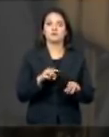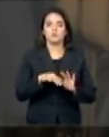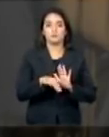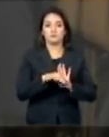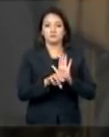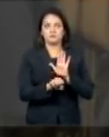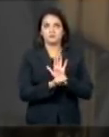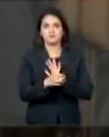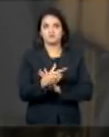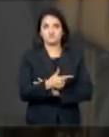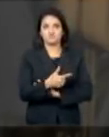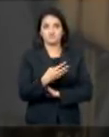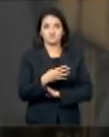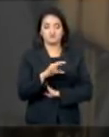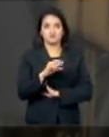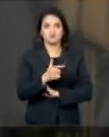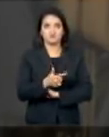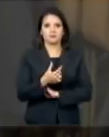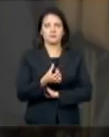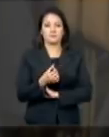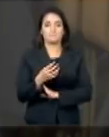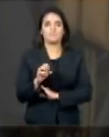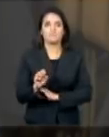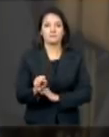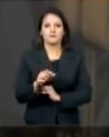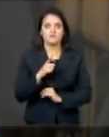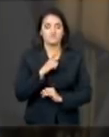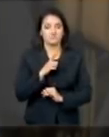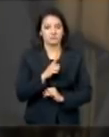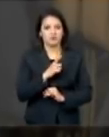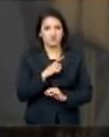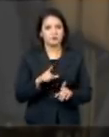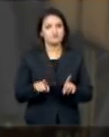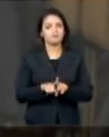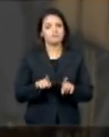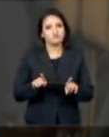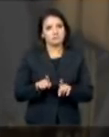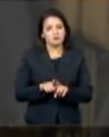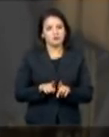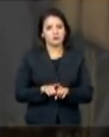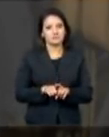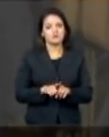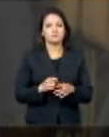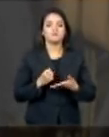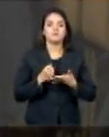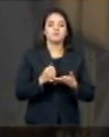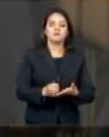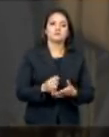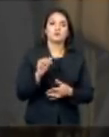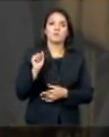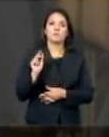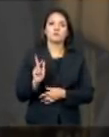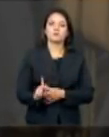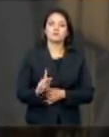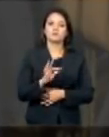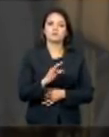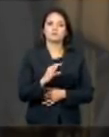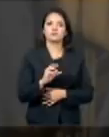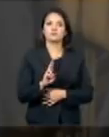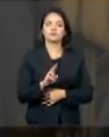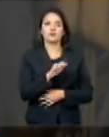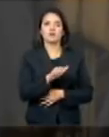impetrado e concedido em favor de pensionista do texto contrato do tcu que cancelou unilateralmente